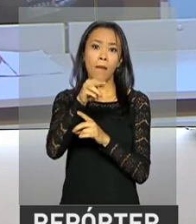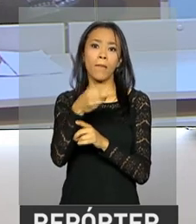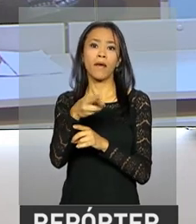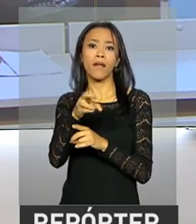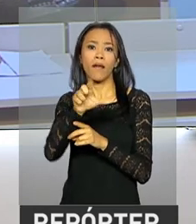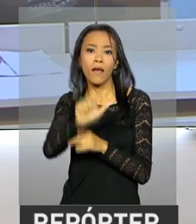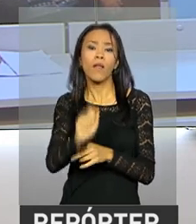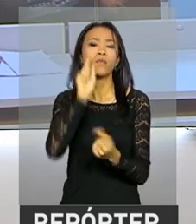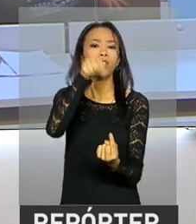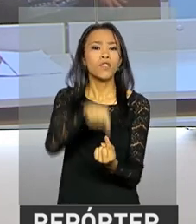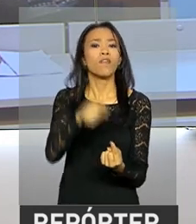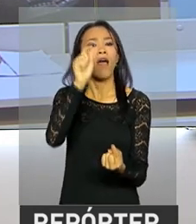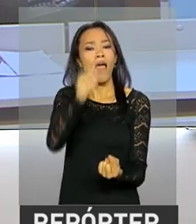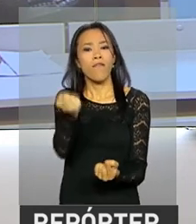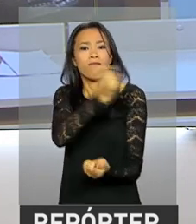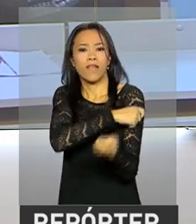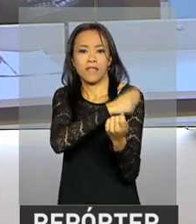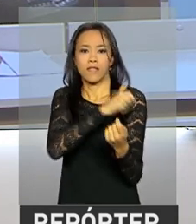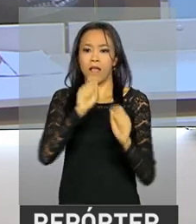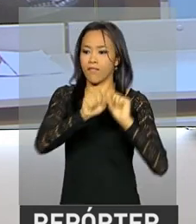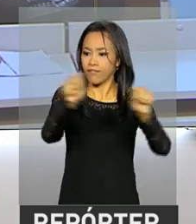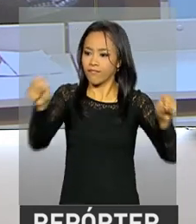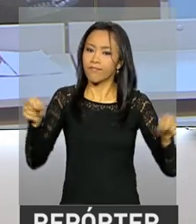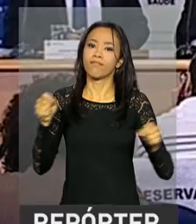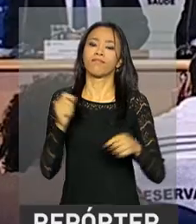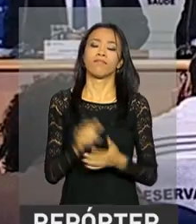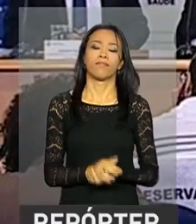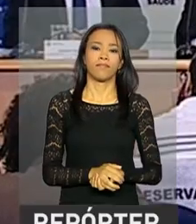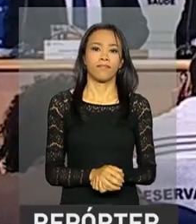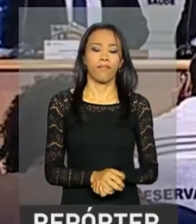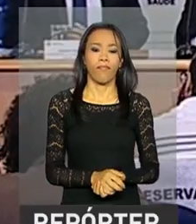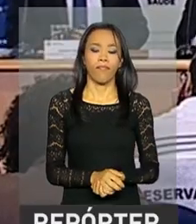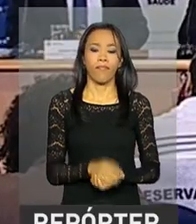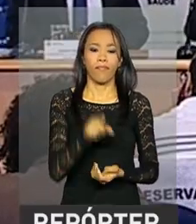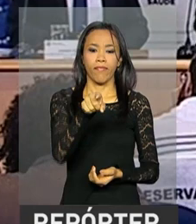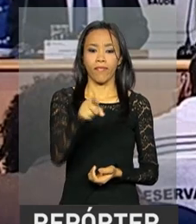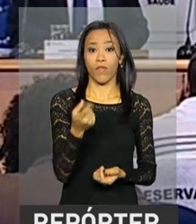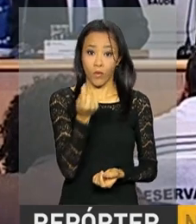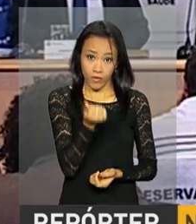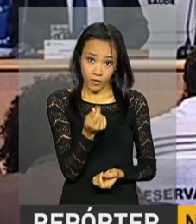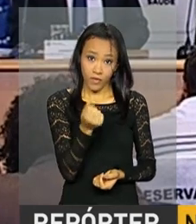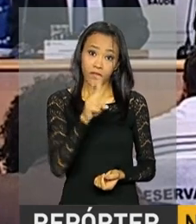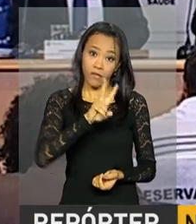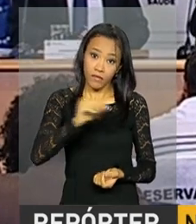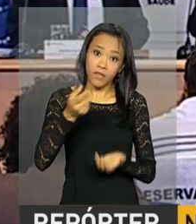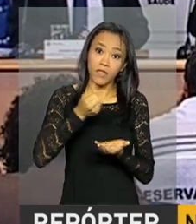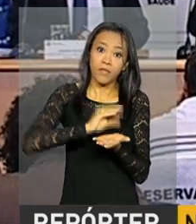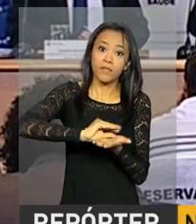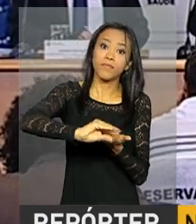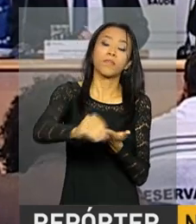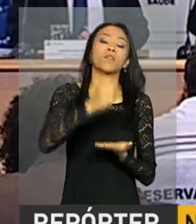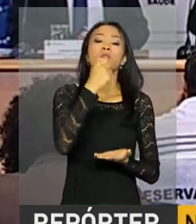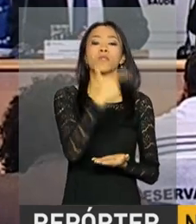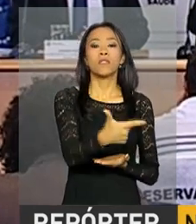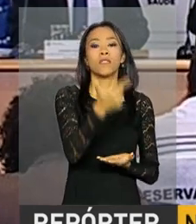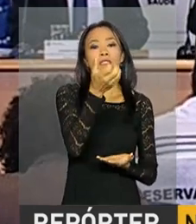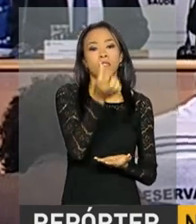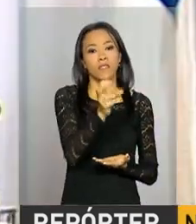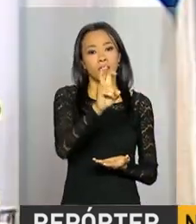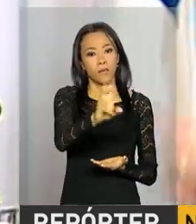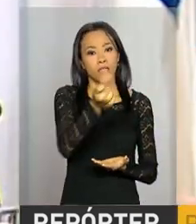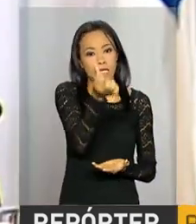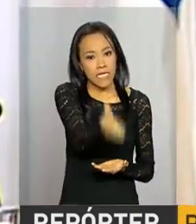e custear a assistência aos pacientes o dinheiro vai ser liberado para os 256